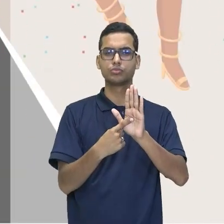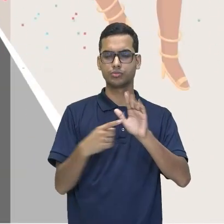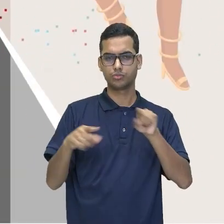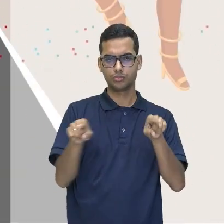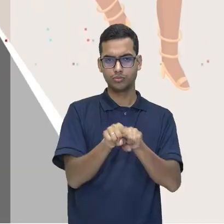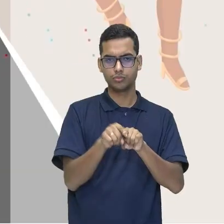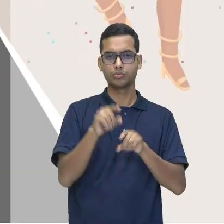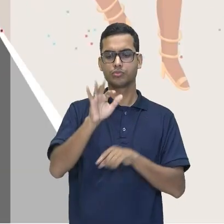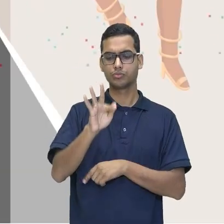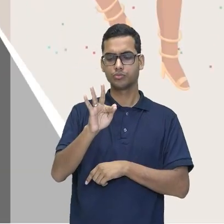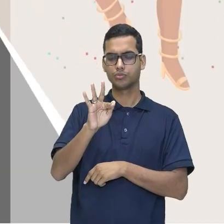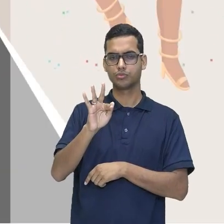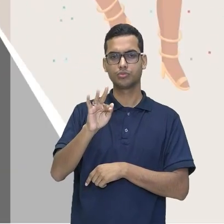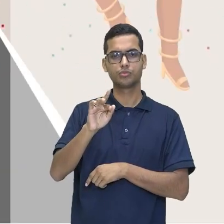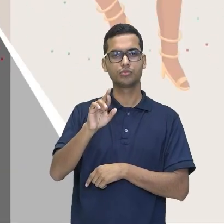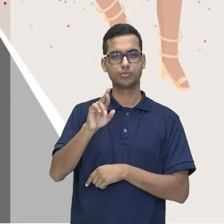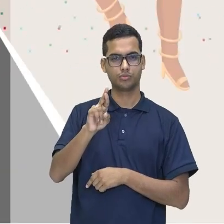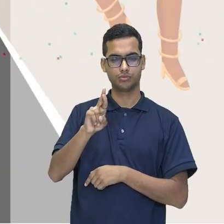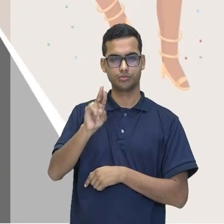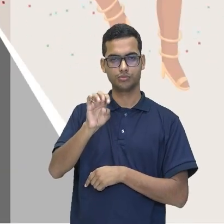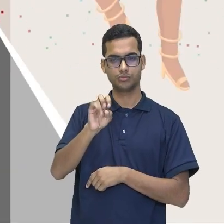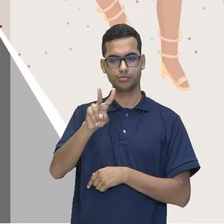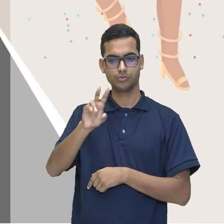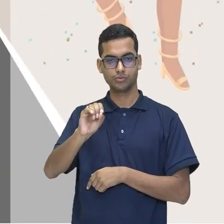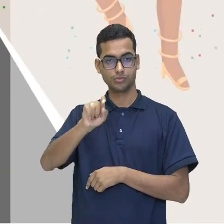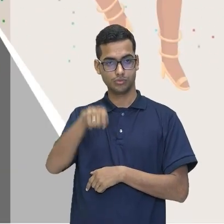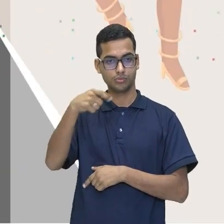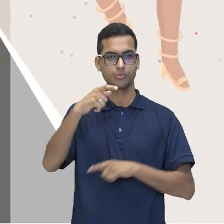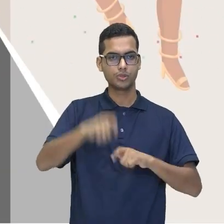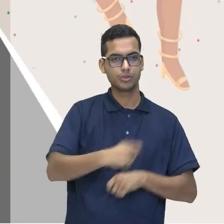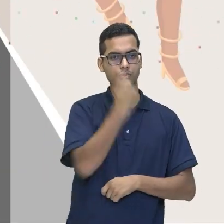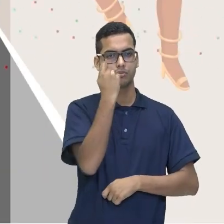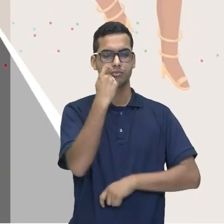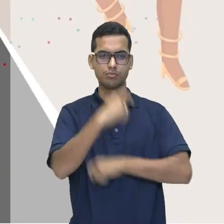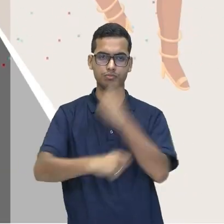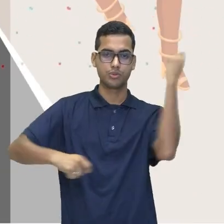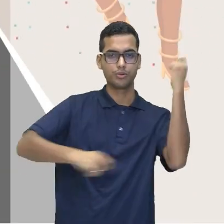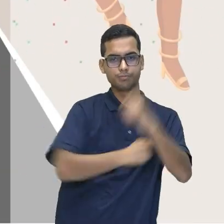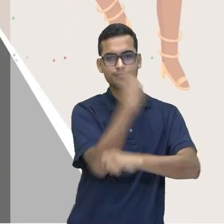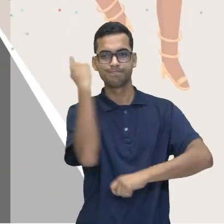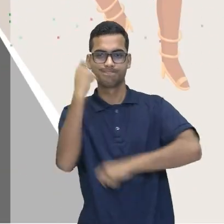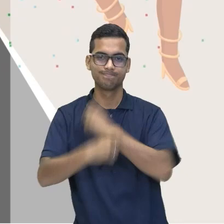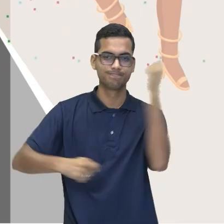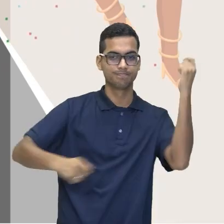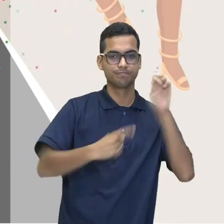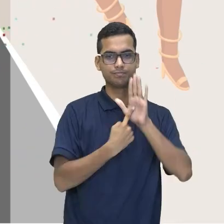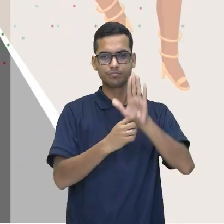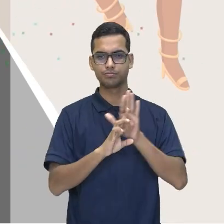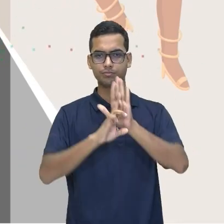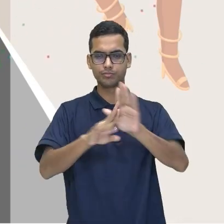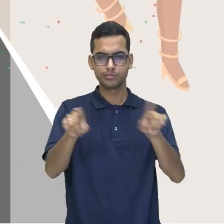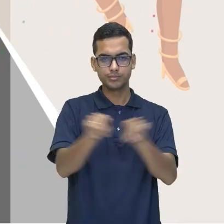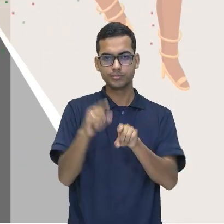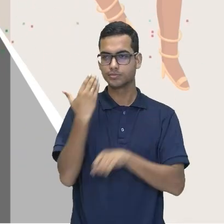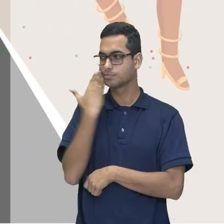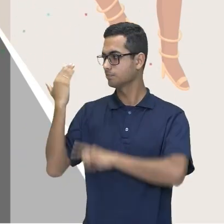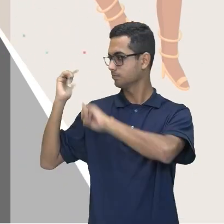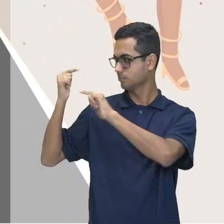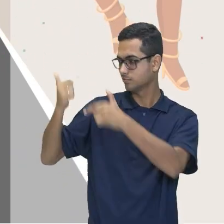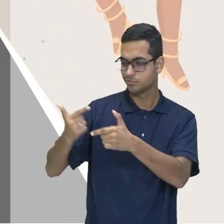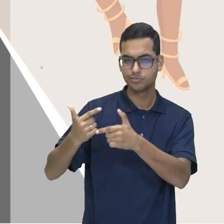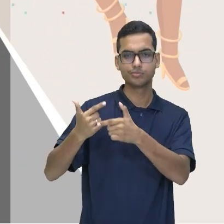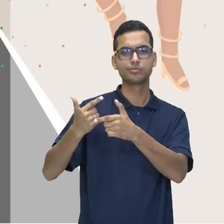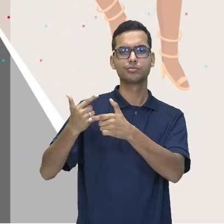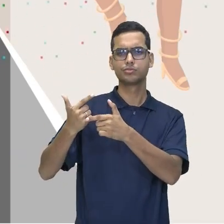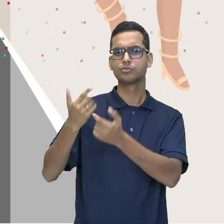festa tradicional que ocorre em vários países do mundo. E essa tradição ela foi trazida para o